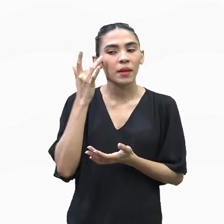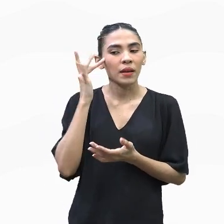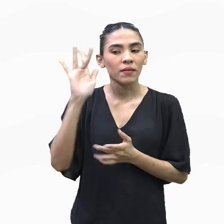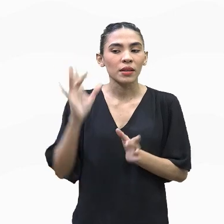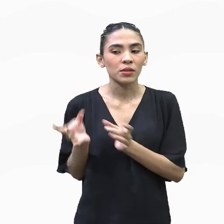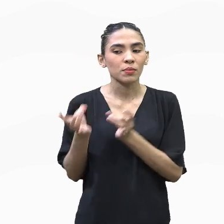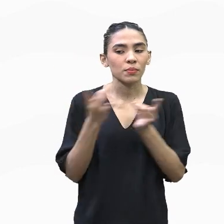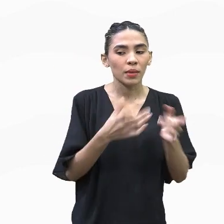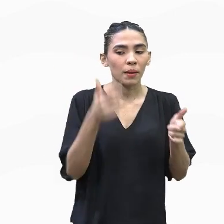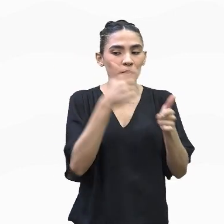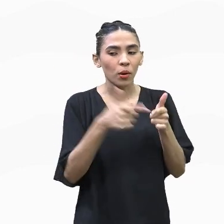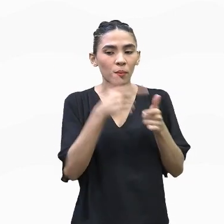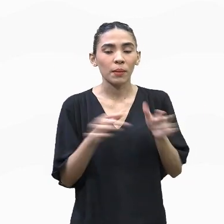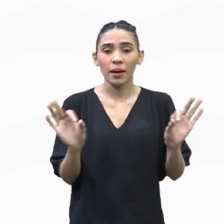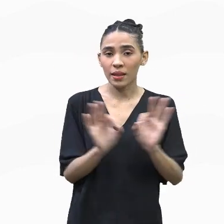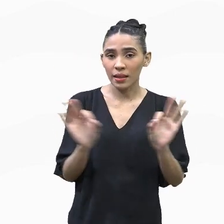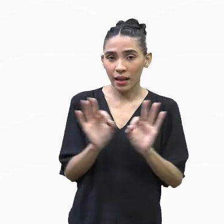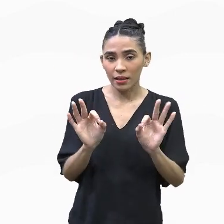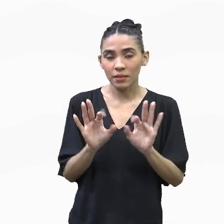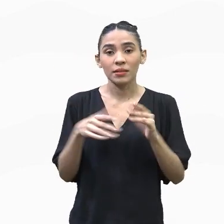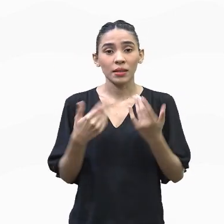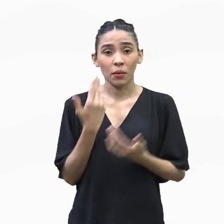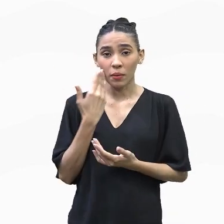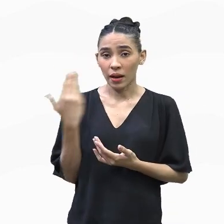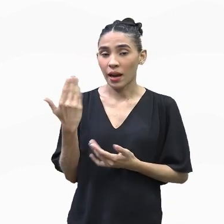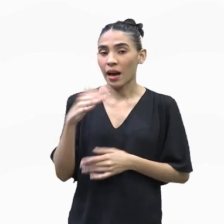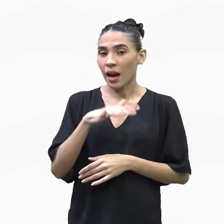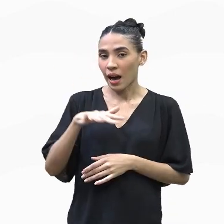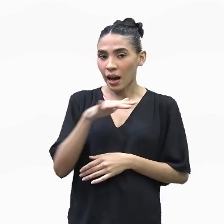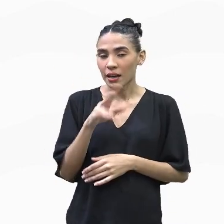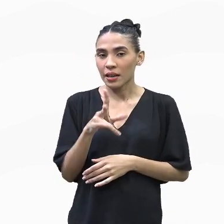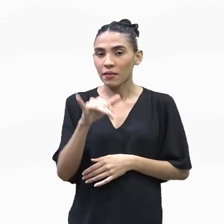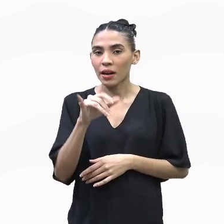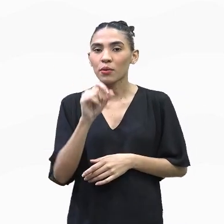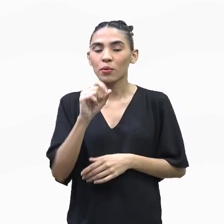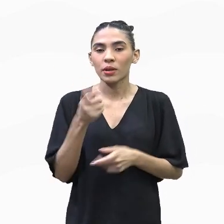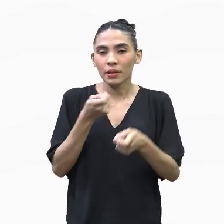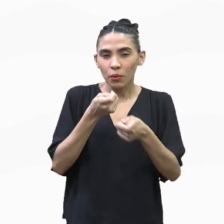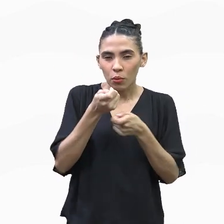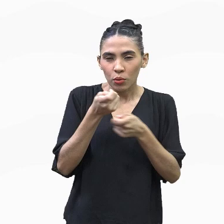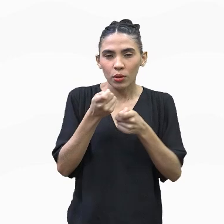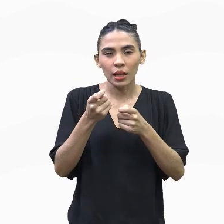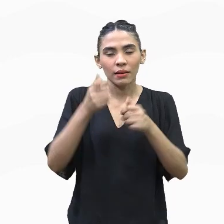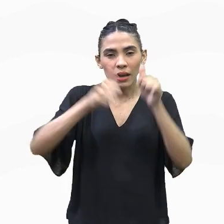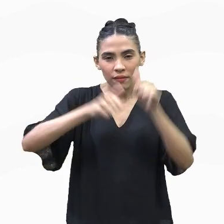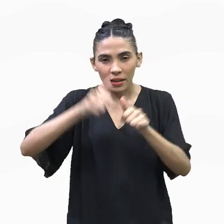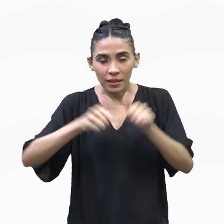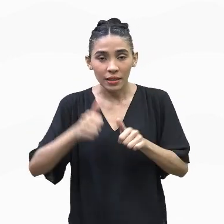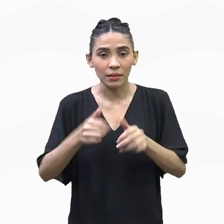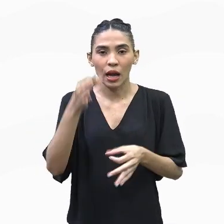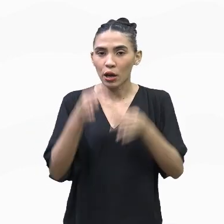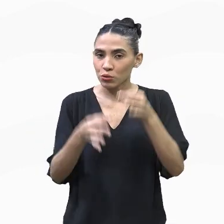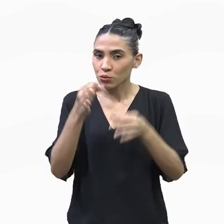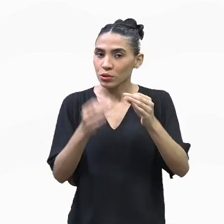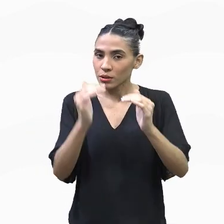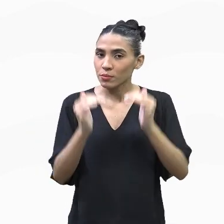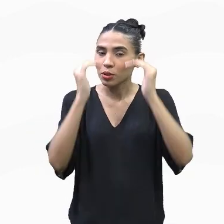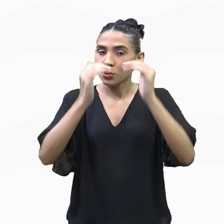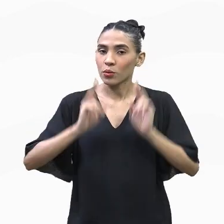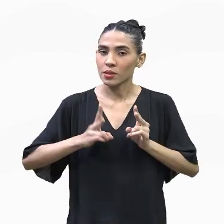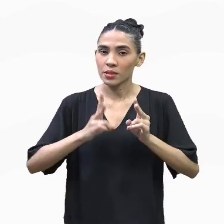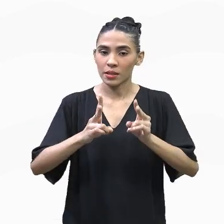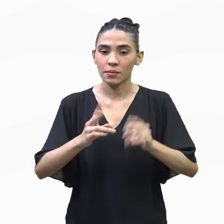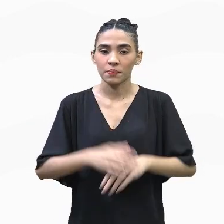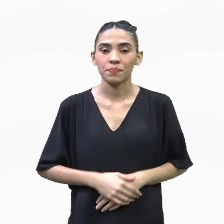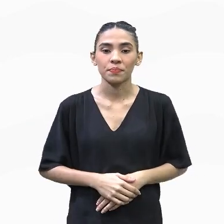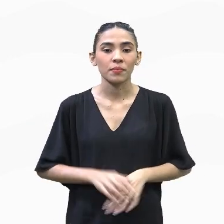outro. Aí o direito do consumidor entra para apaziguar. A justiça tem que ser feita sempre, né? E há